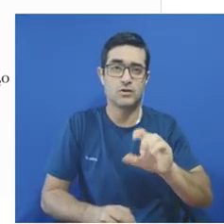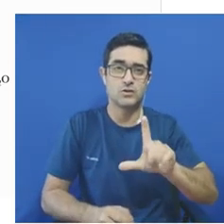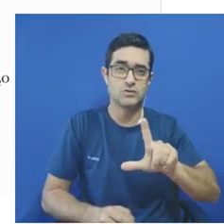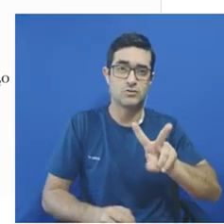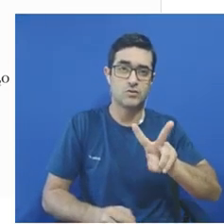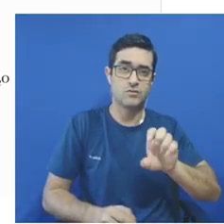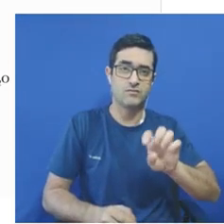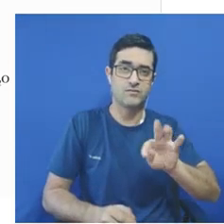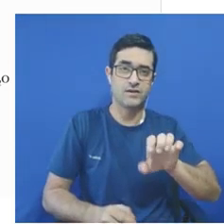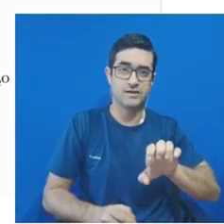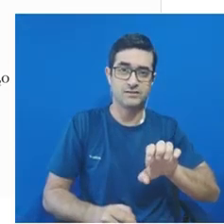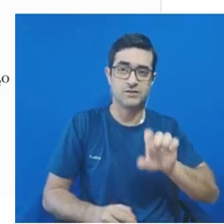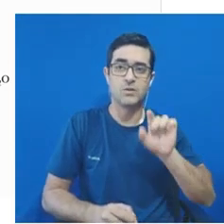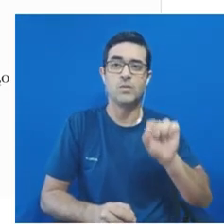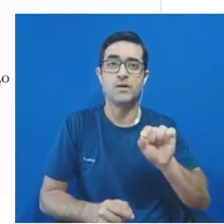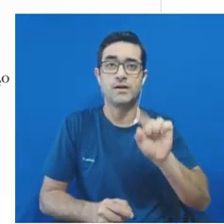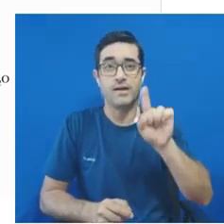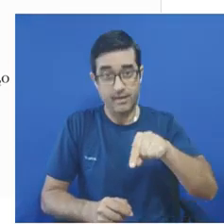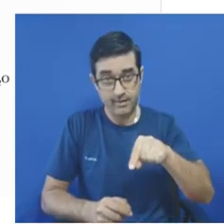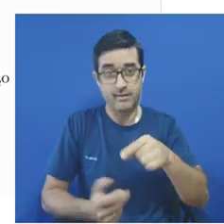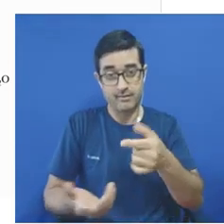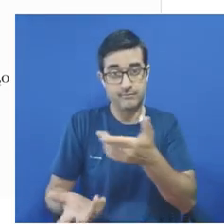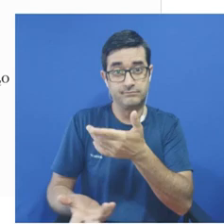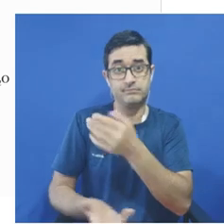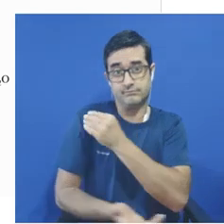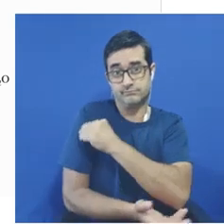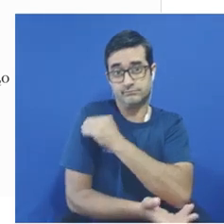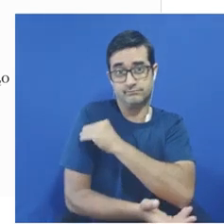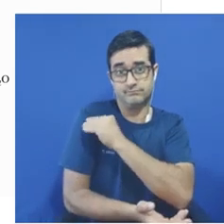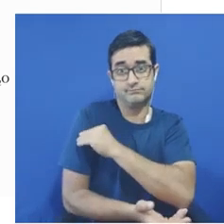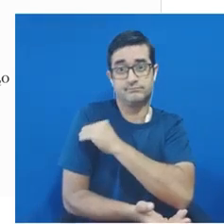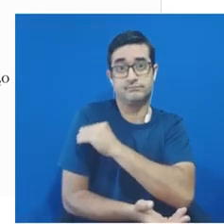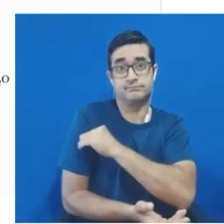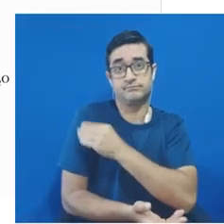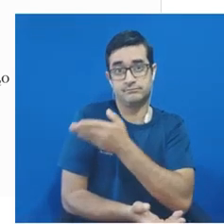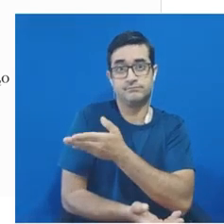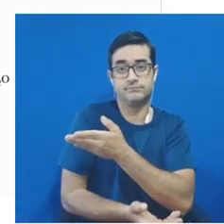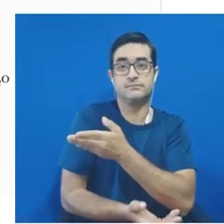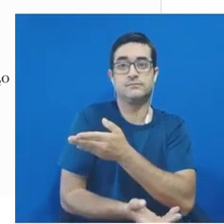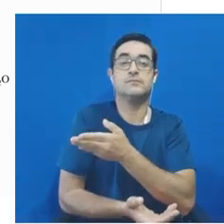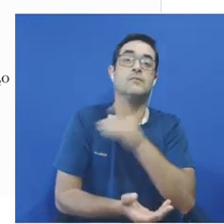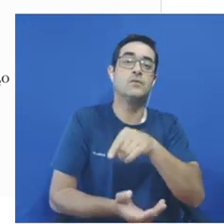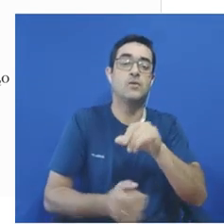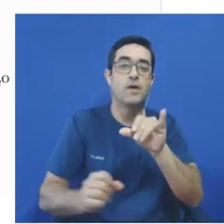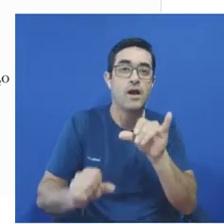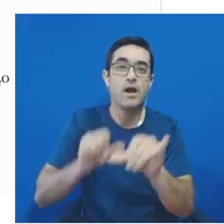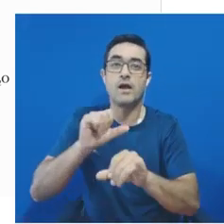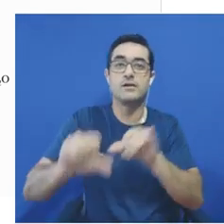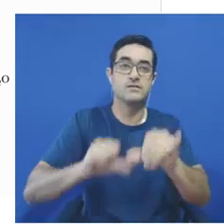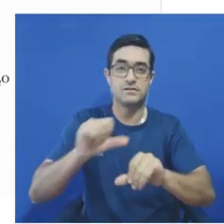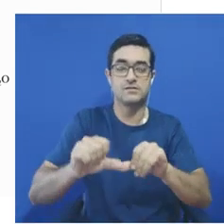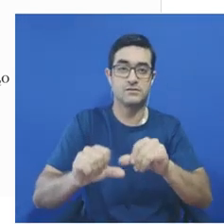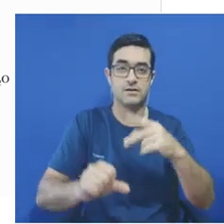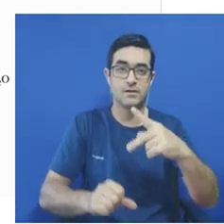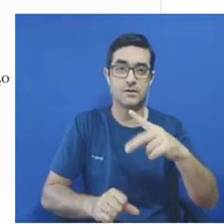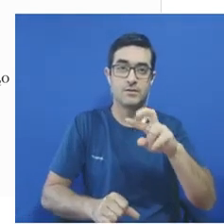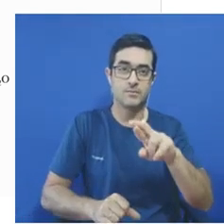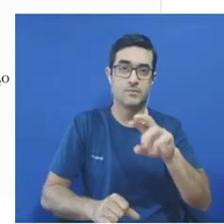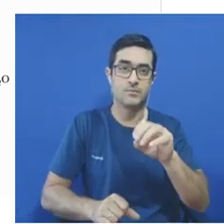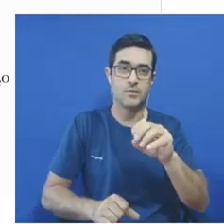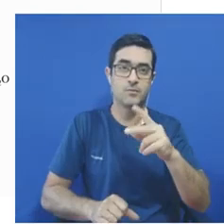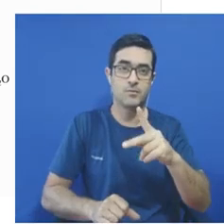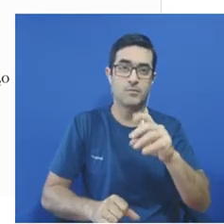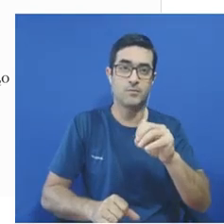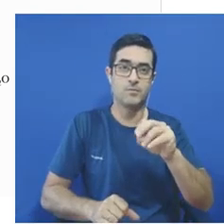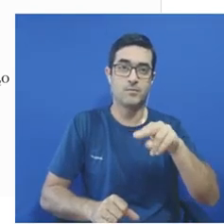esse álcool aqui, tá? Então eu posso colocar que a reação se deu em propanol. Além disso,